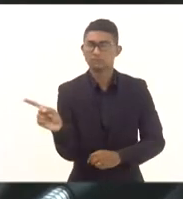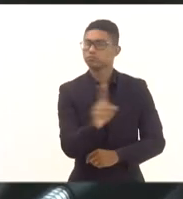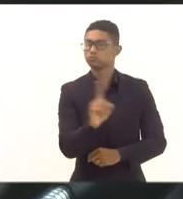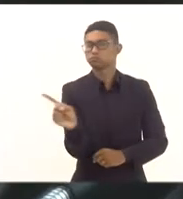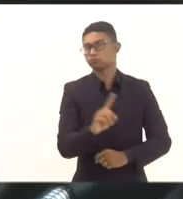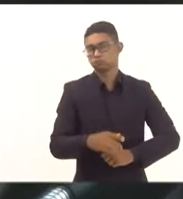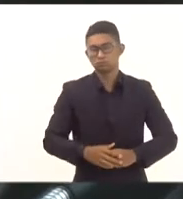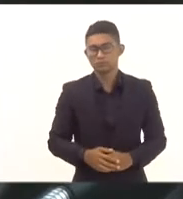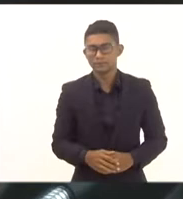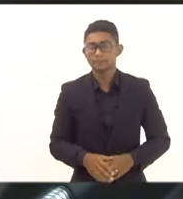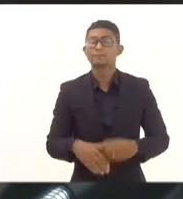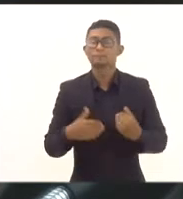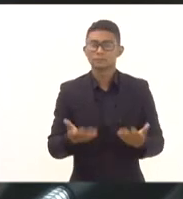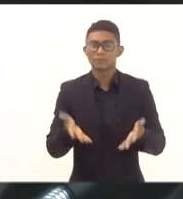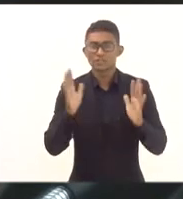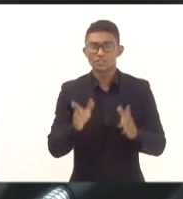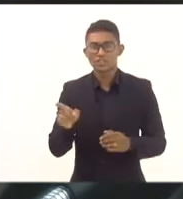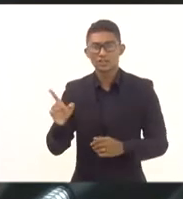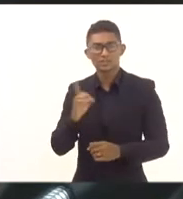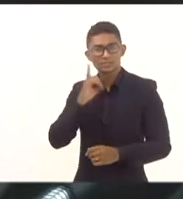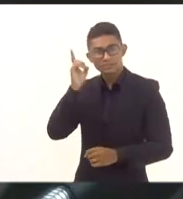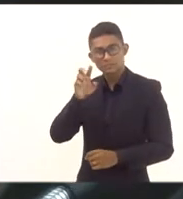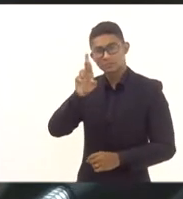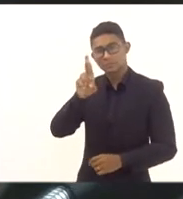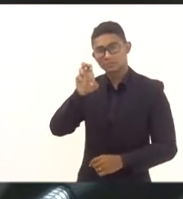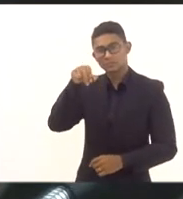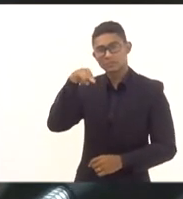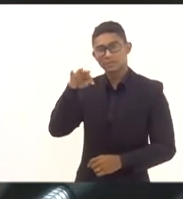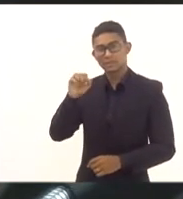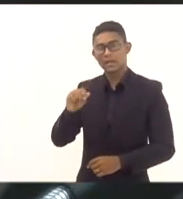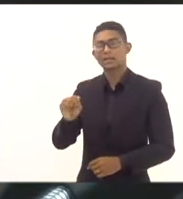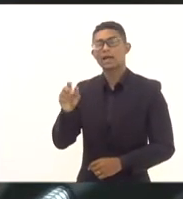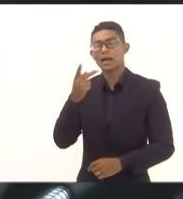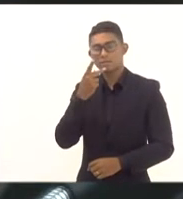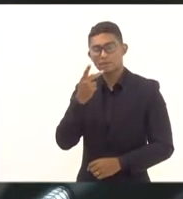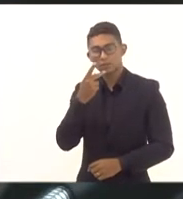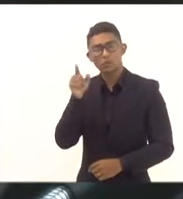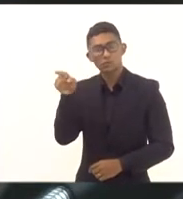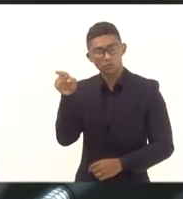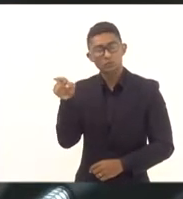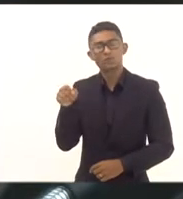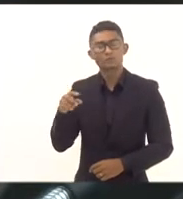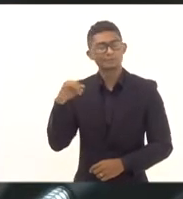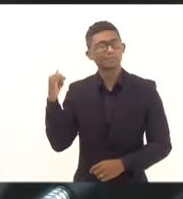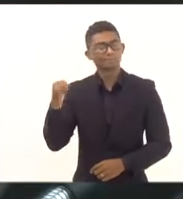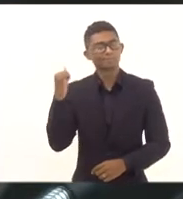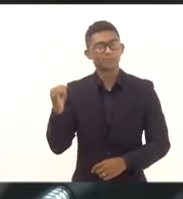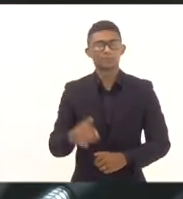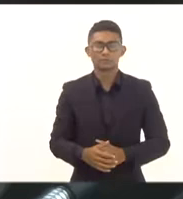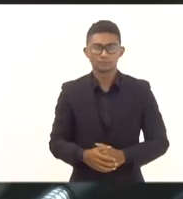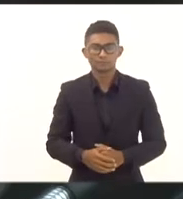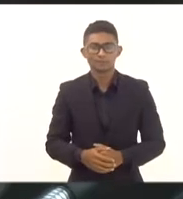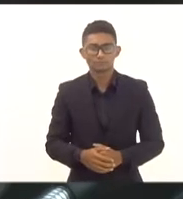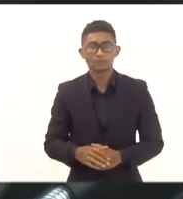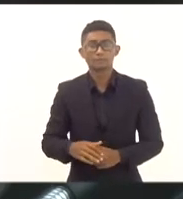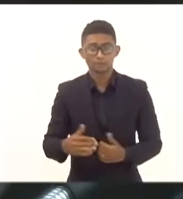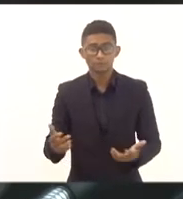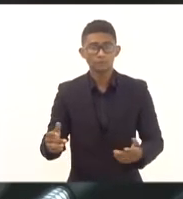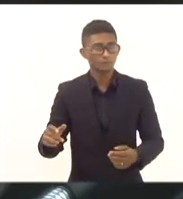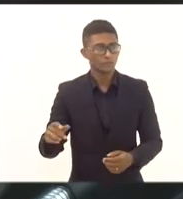como muito bem colocou aqui a deputada Renata aqui para não ser redundante repetido que ela falou é nós